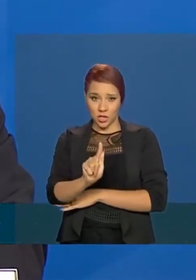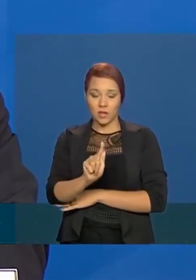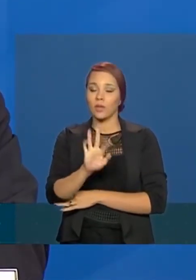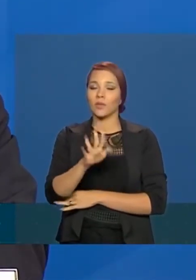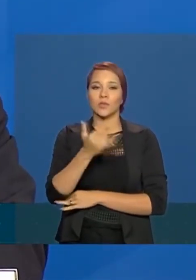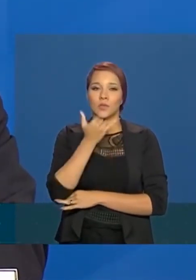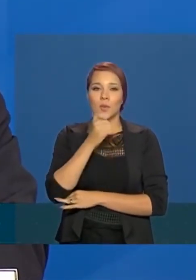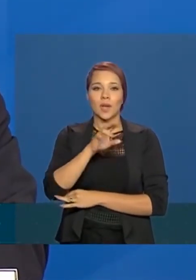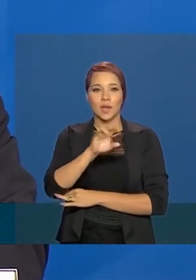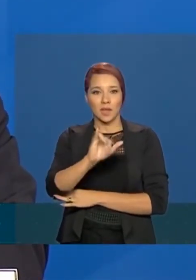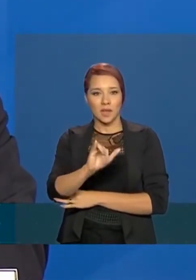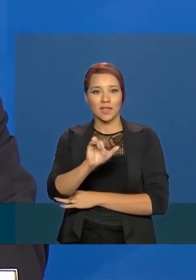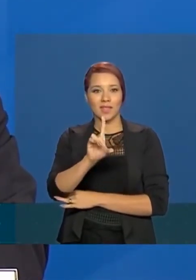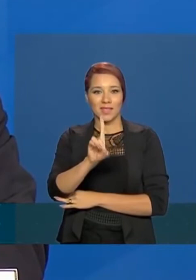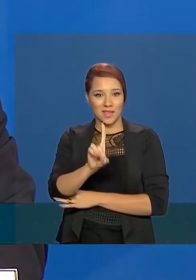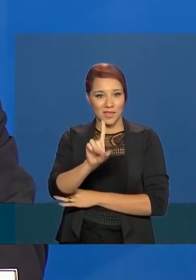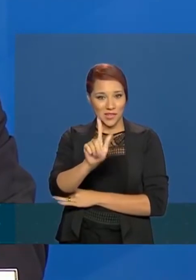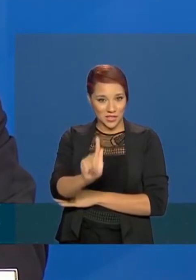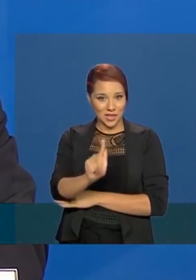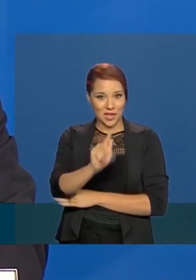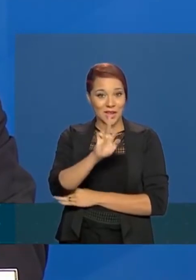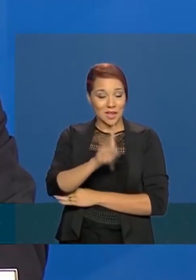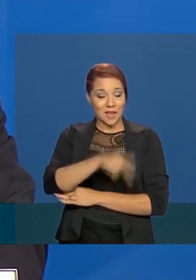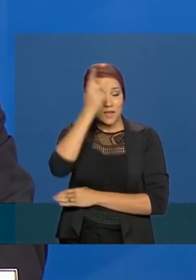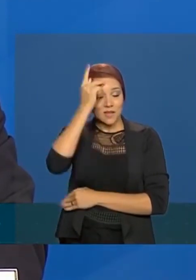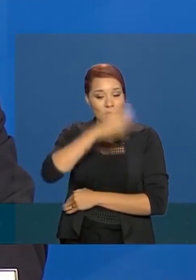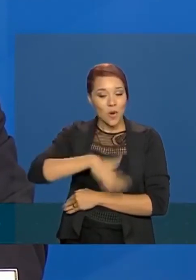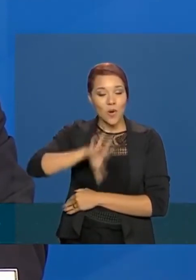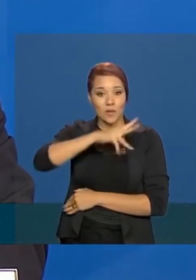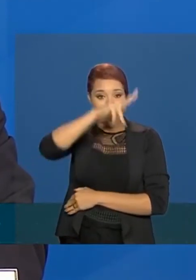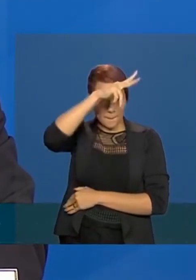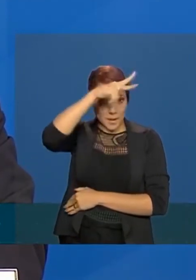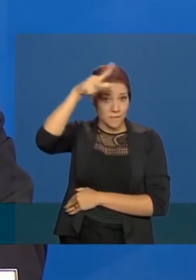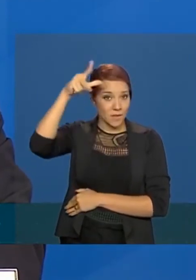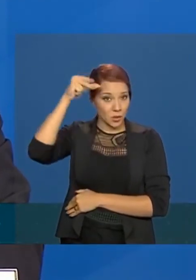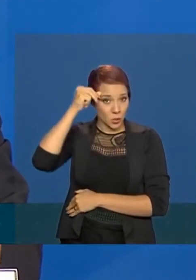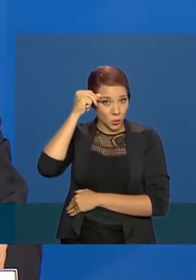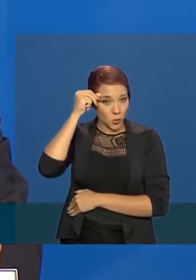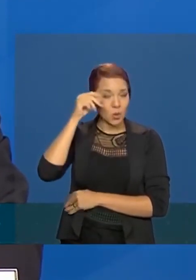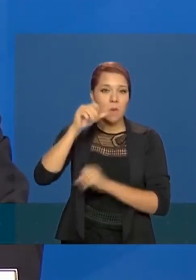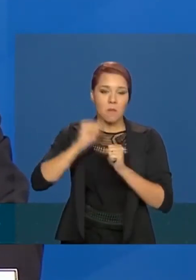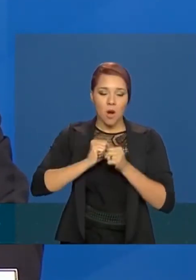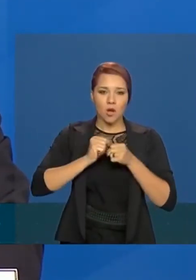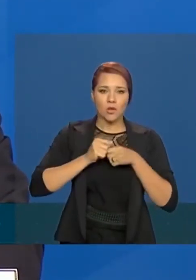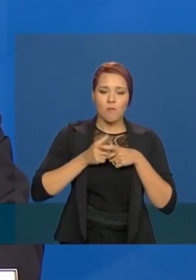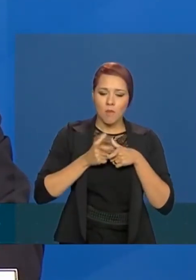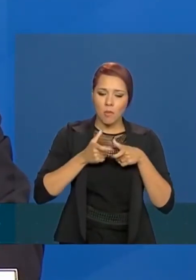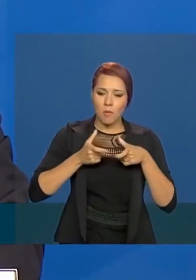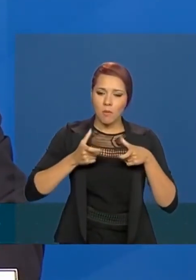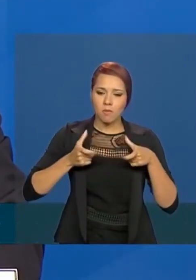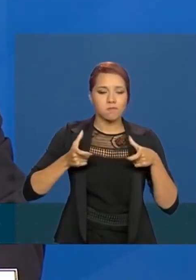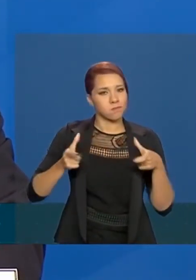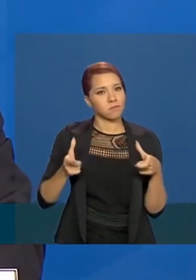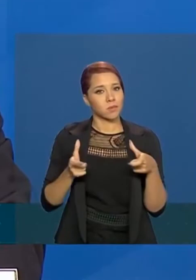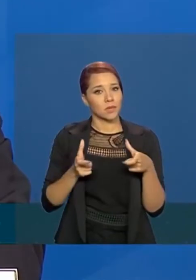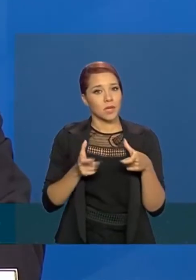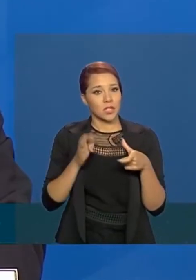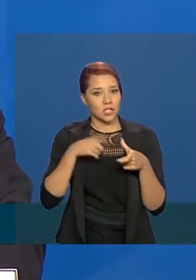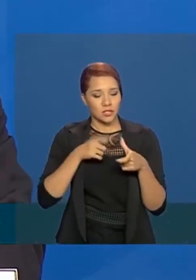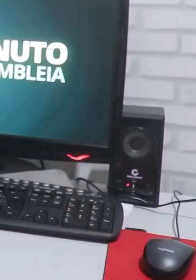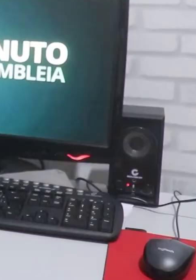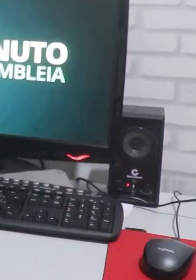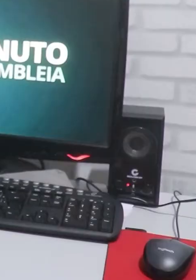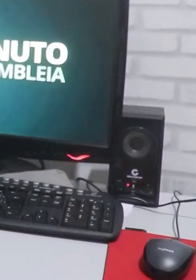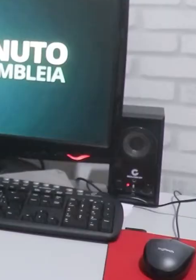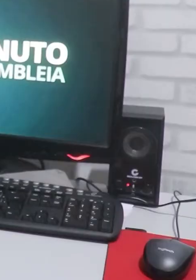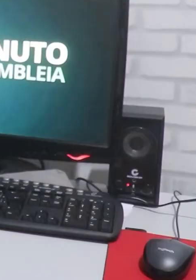IGD, que para todas as prefeituras poderem ampliar a sua capacidade de